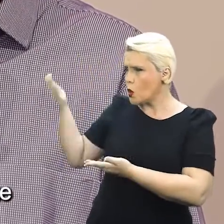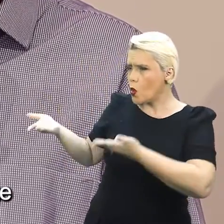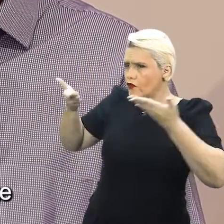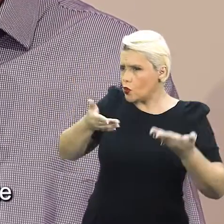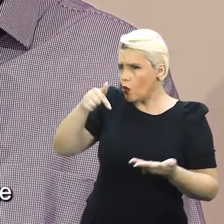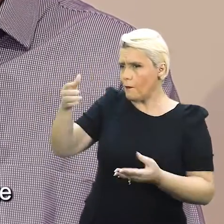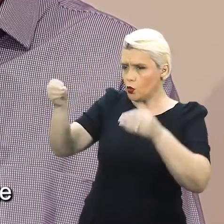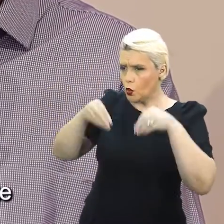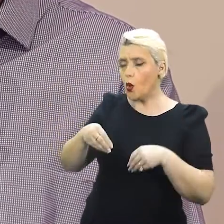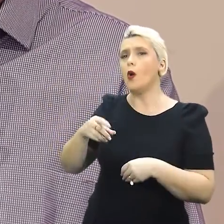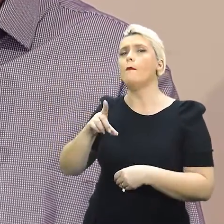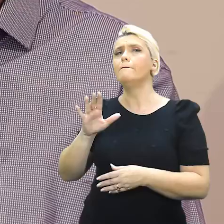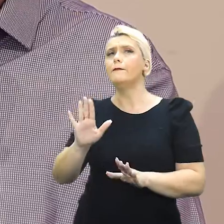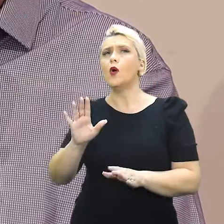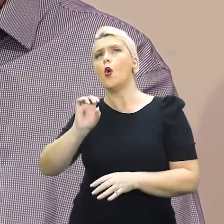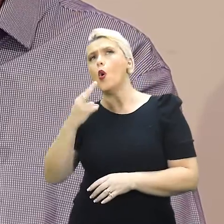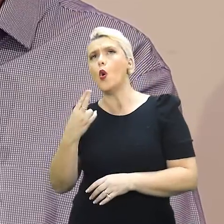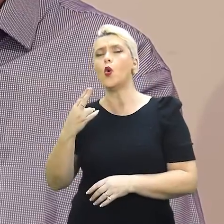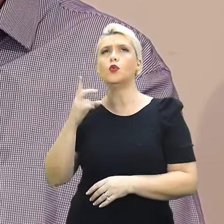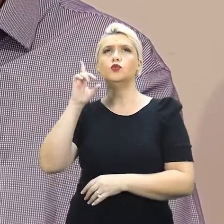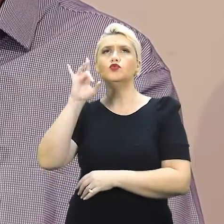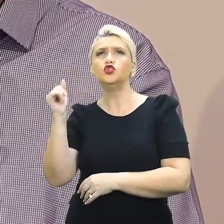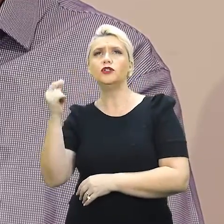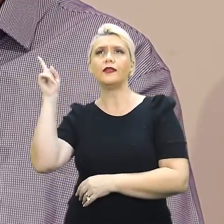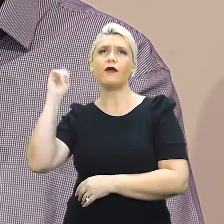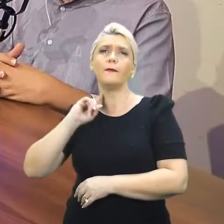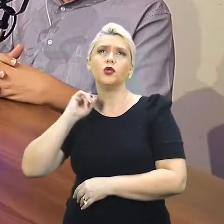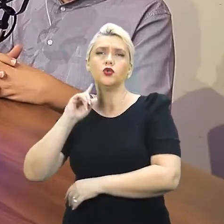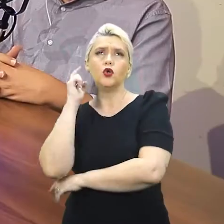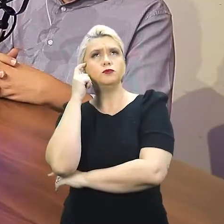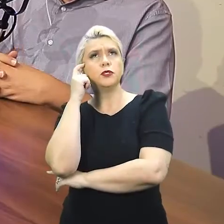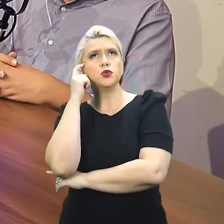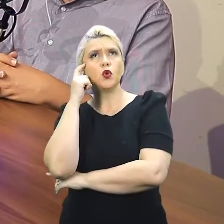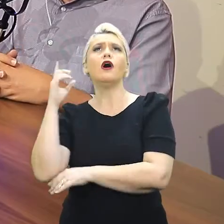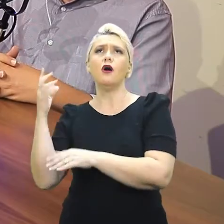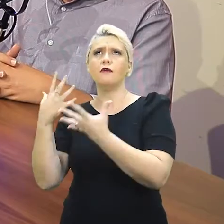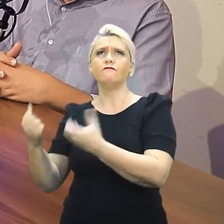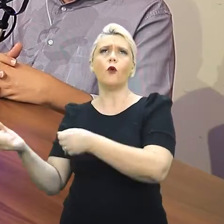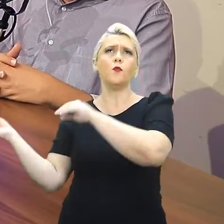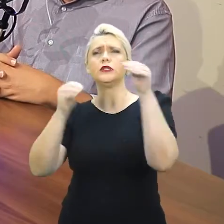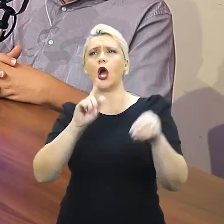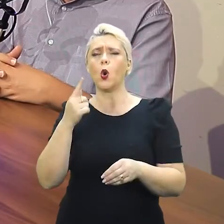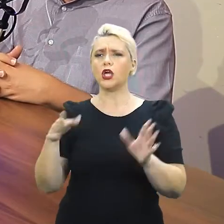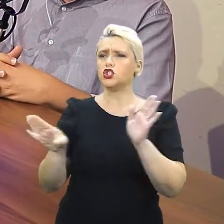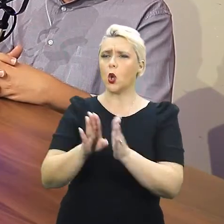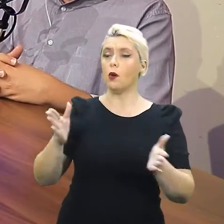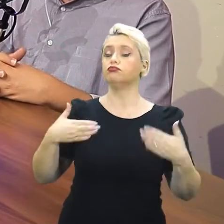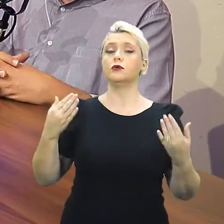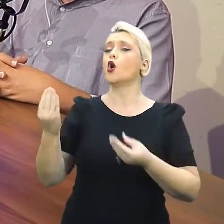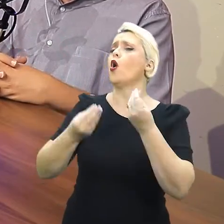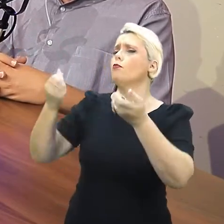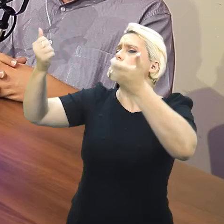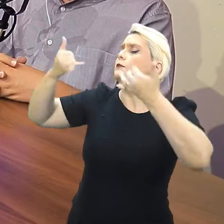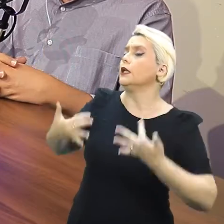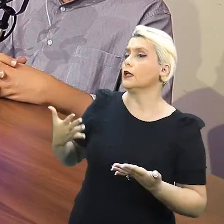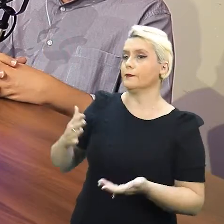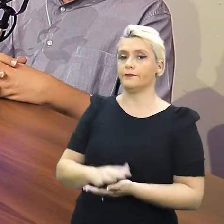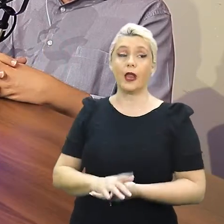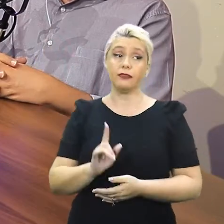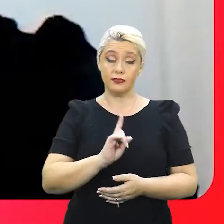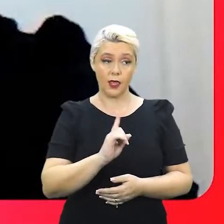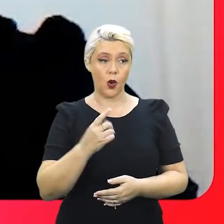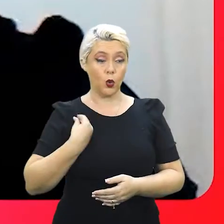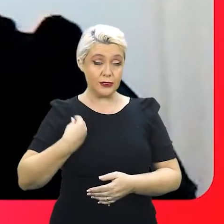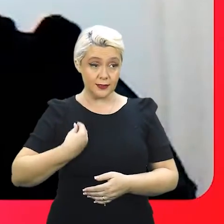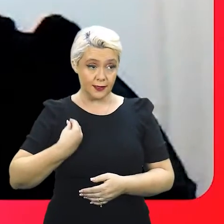Ou um dia você estava lá em Belo Horizonte, sabe de uma coisa, eu vou morar em Goiânia e mudou para cá assim e chegou aqui do nada? Como é que se deu isso? Não,